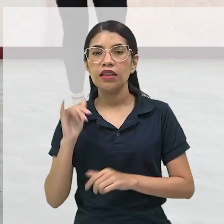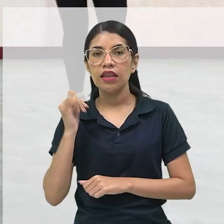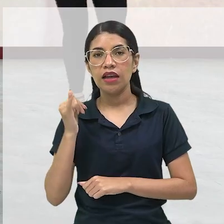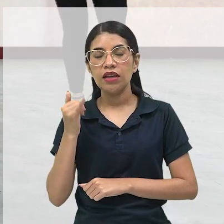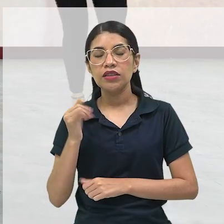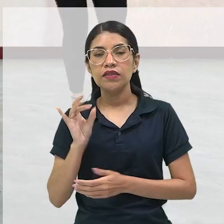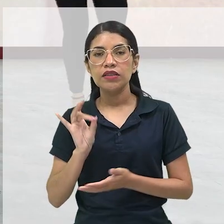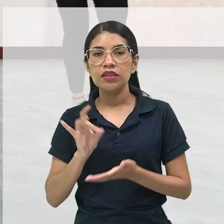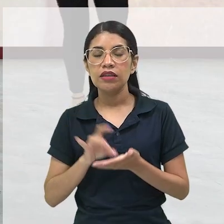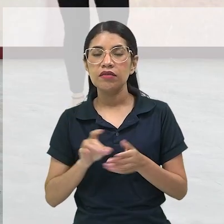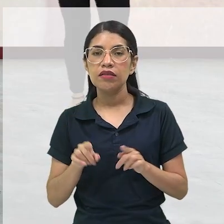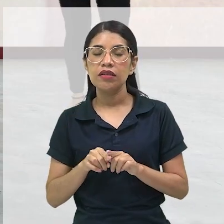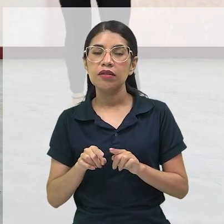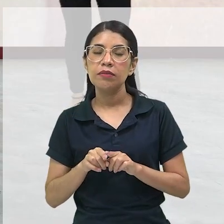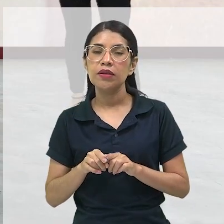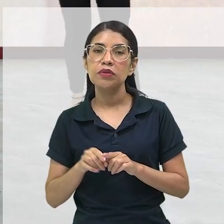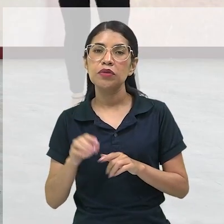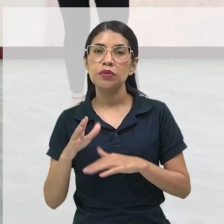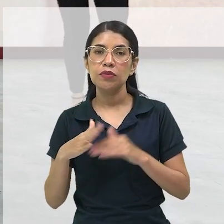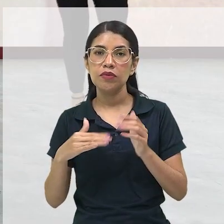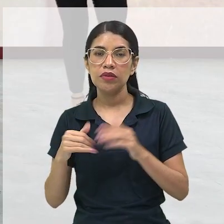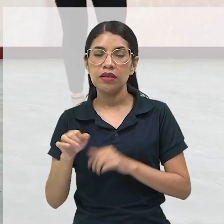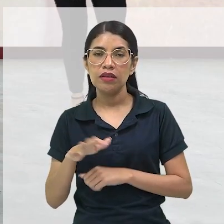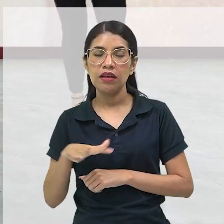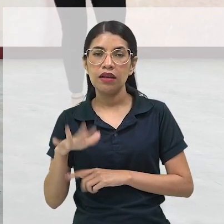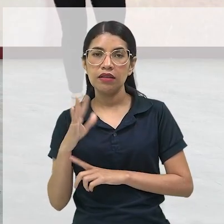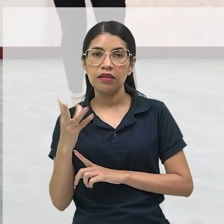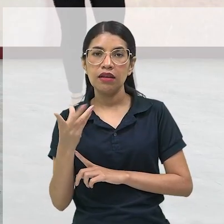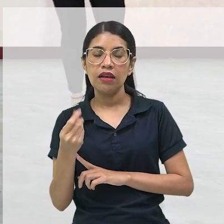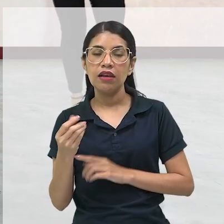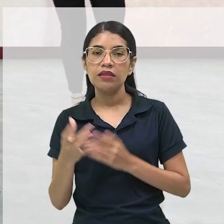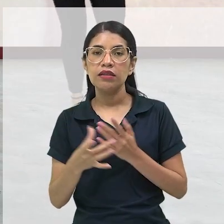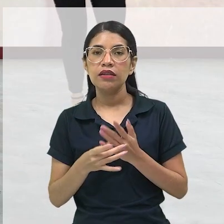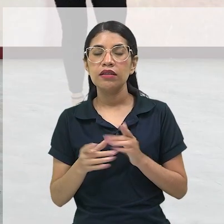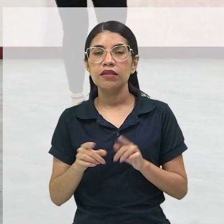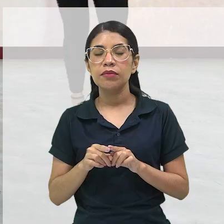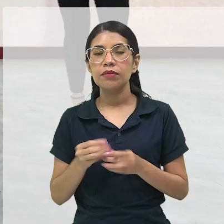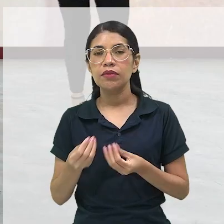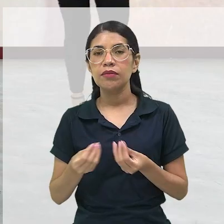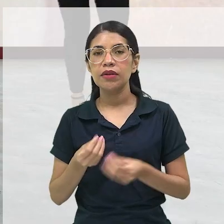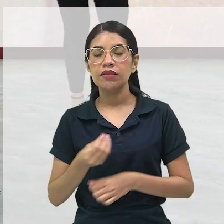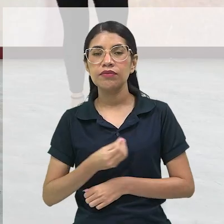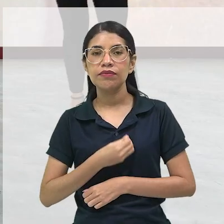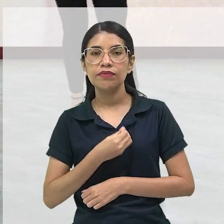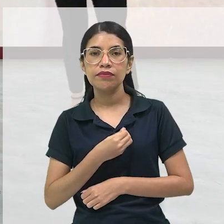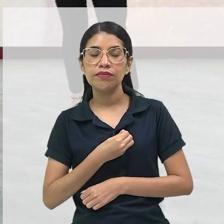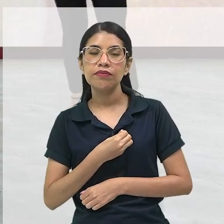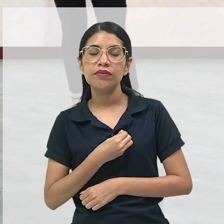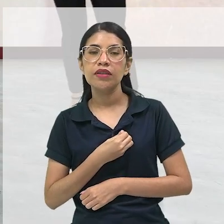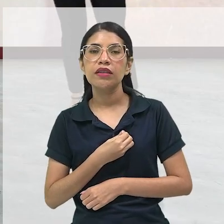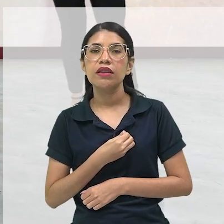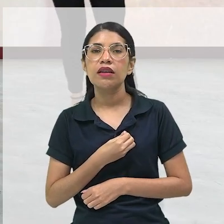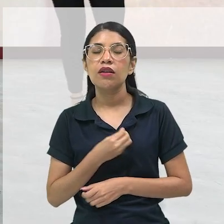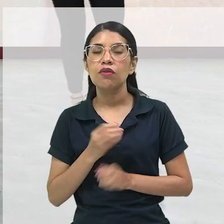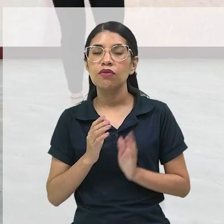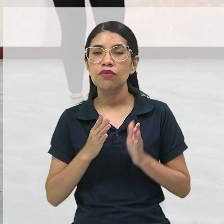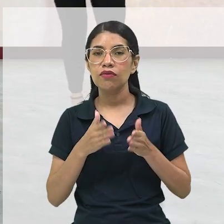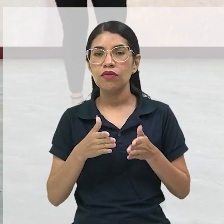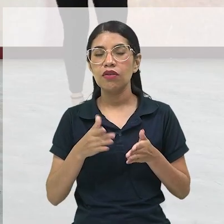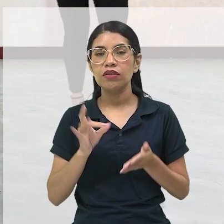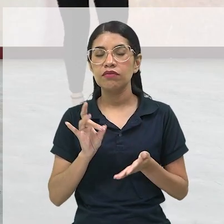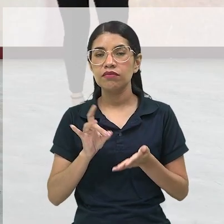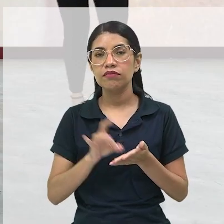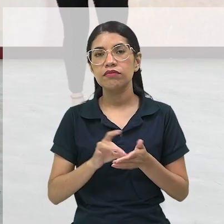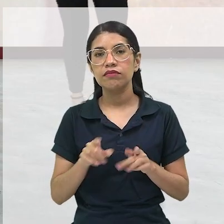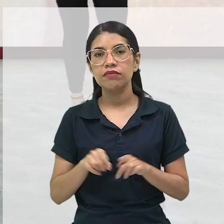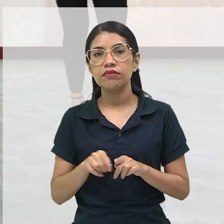realistas eles buscavam apresentar na arte a vida em pleno aspecto social e histórico com foco na realidade. Então aqui a gente